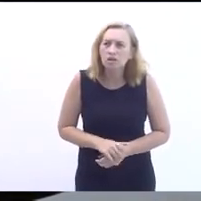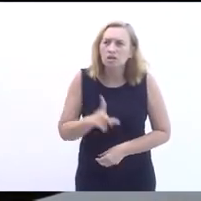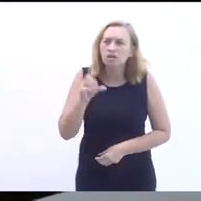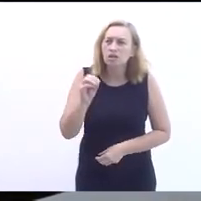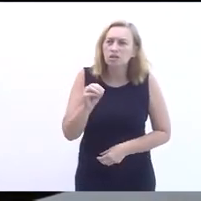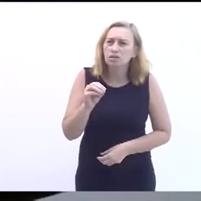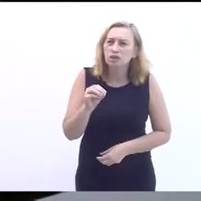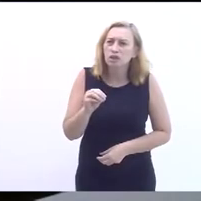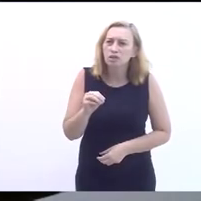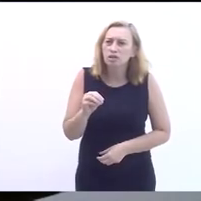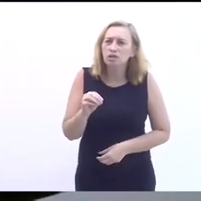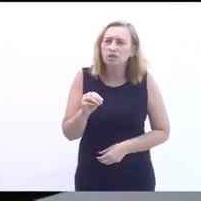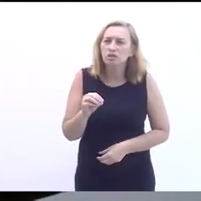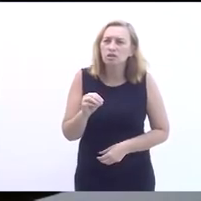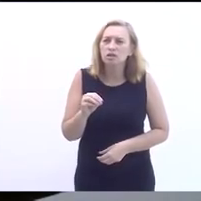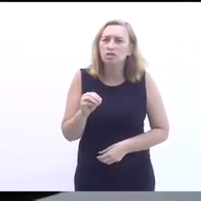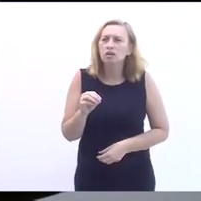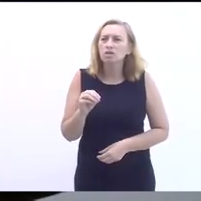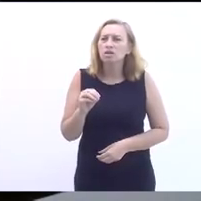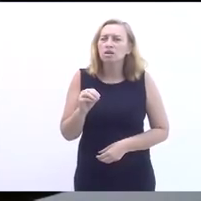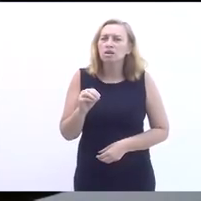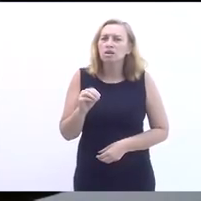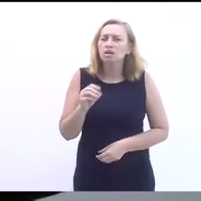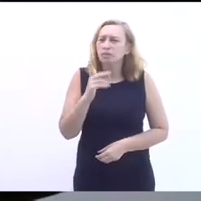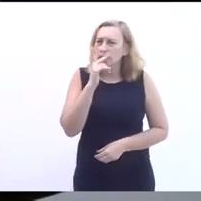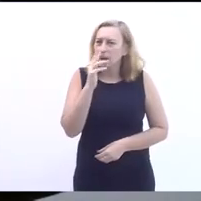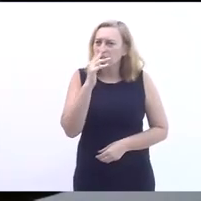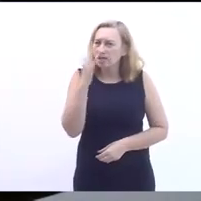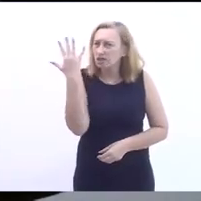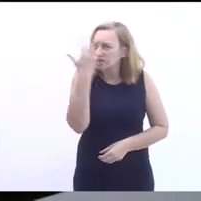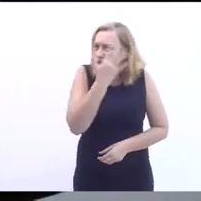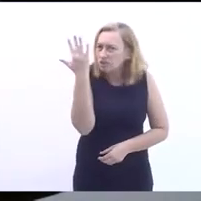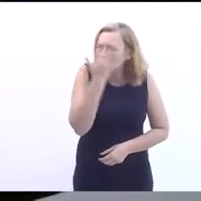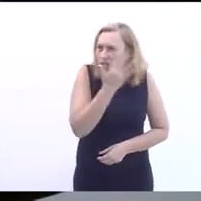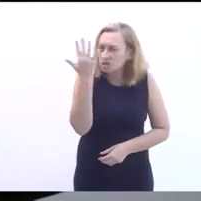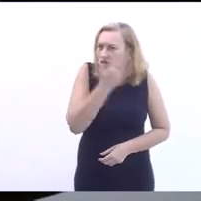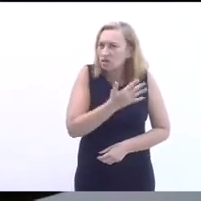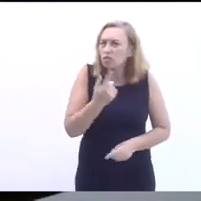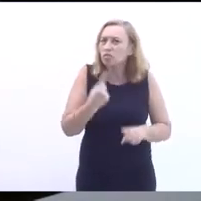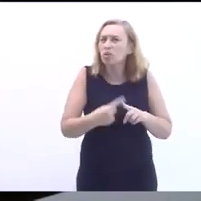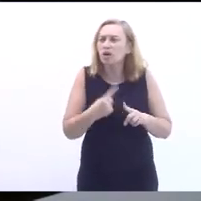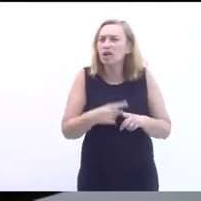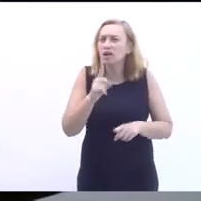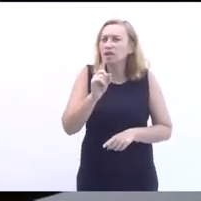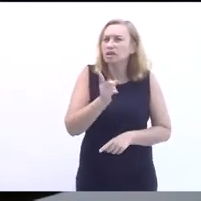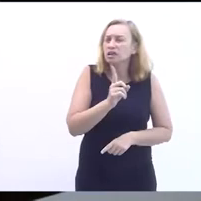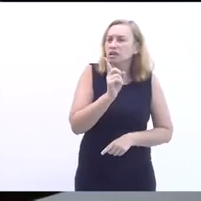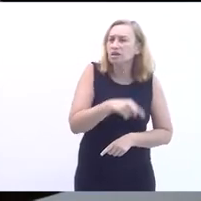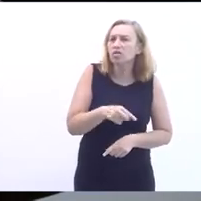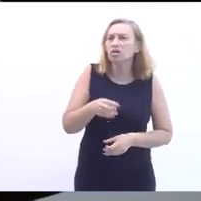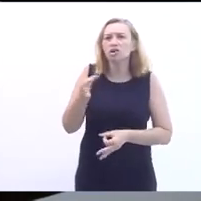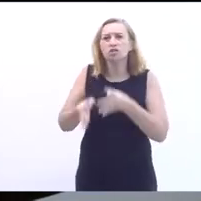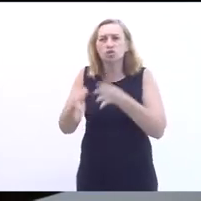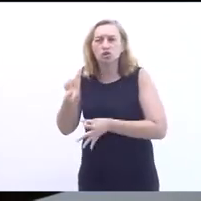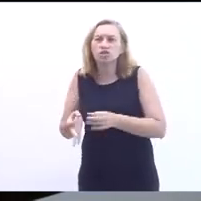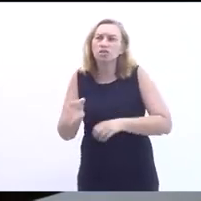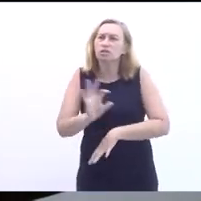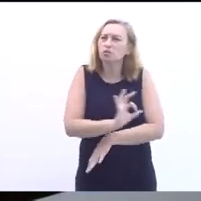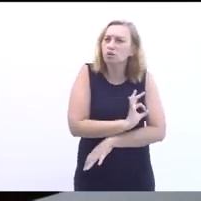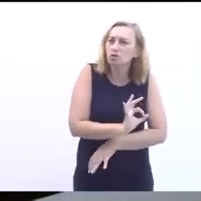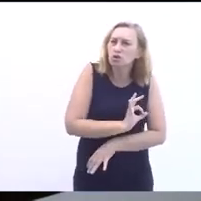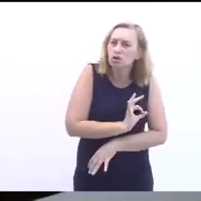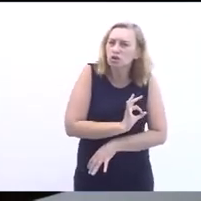a ter que se formar em a unha porque senão a justiça a polícia é